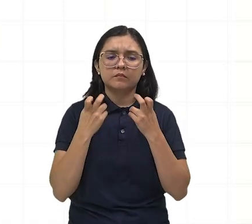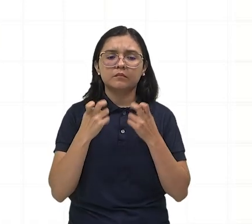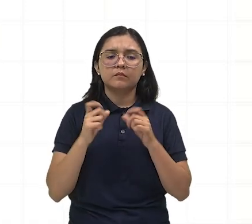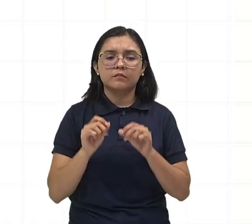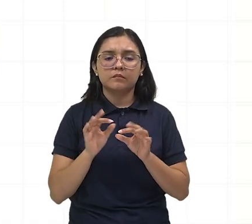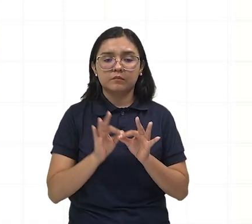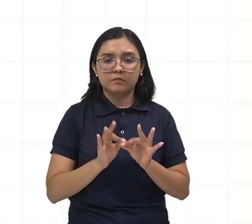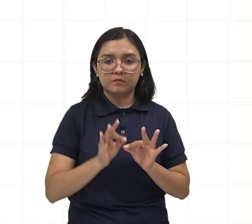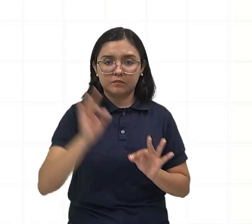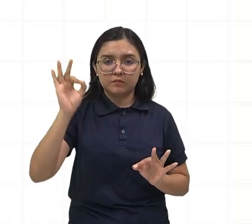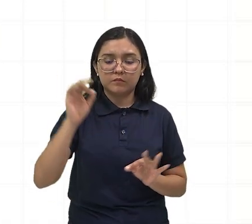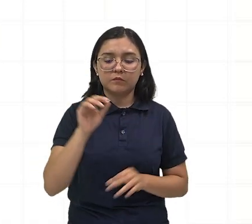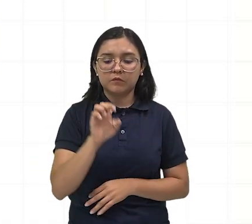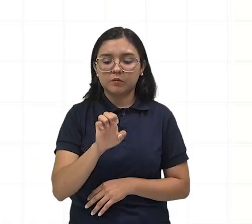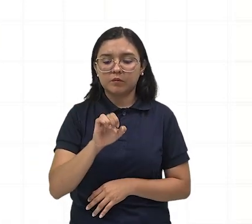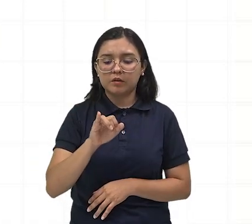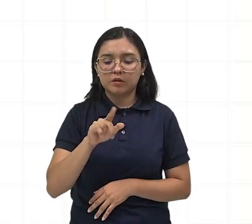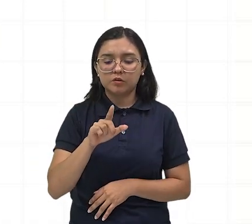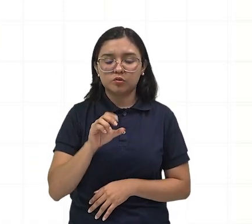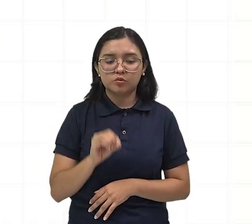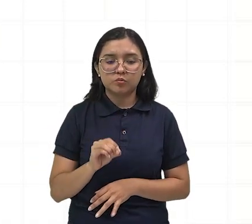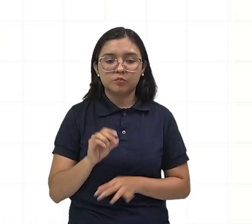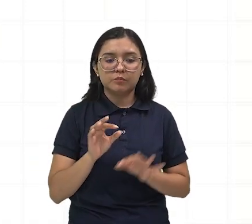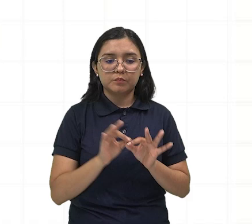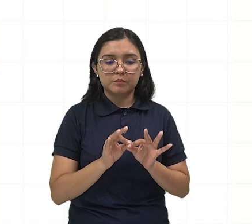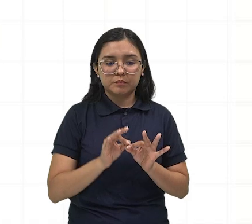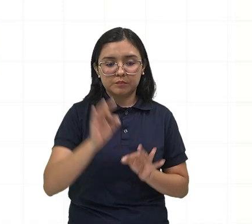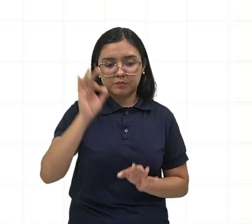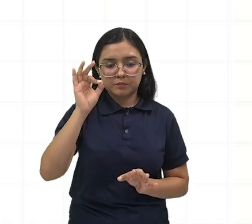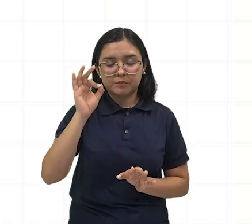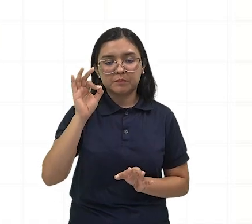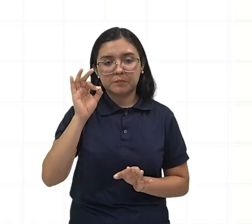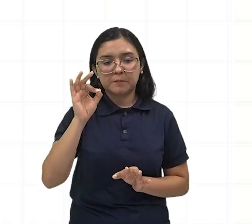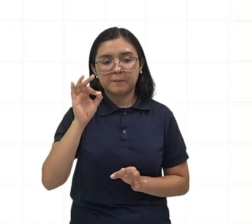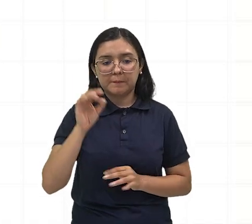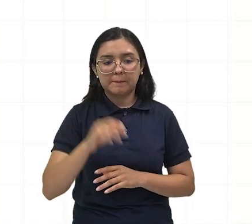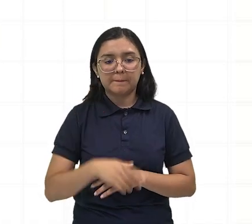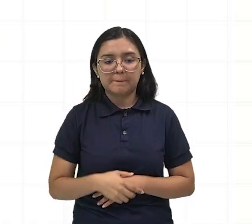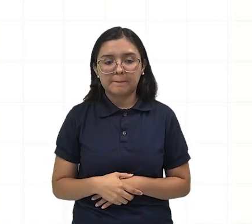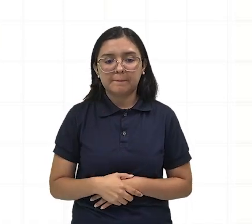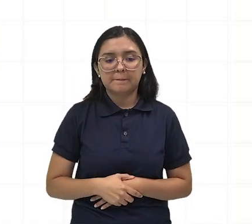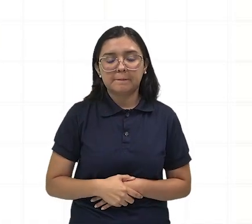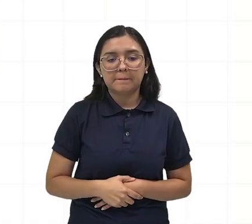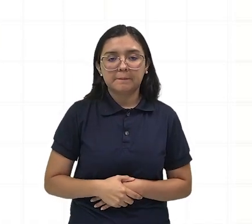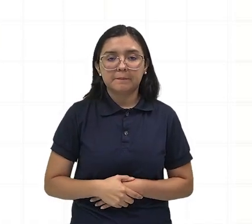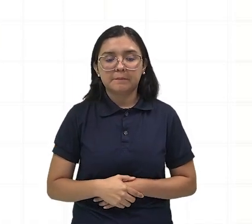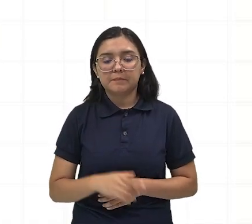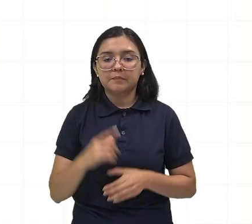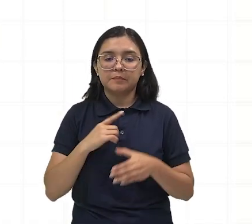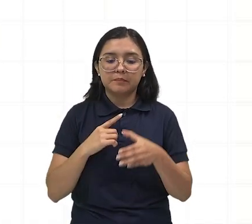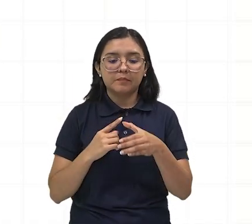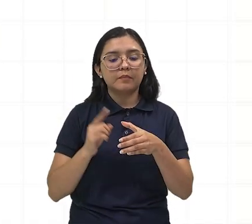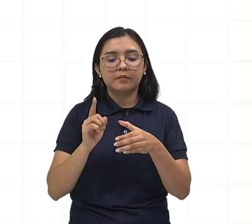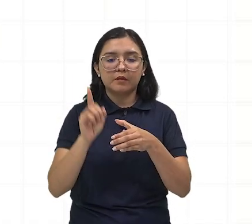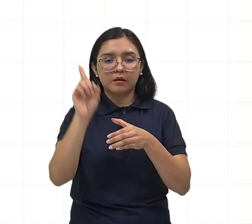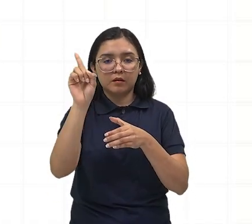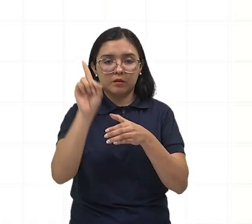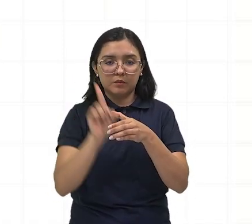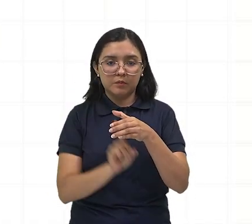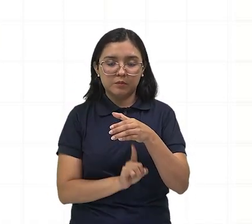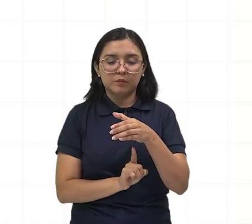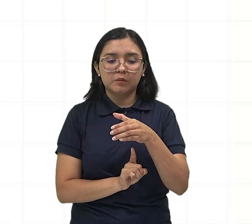eixo aqui. O que é o eixo? Ele está passando aqui pelo centro.